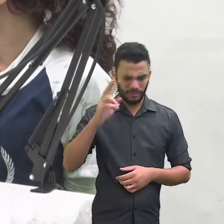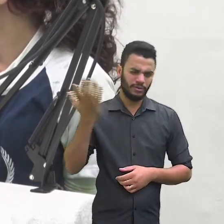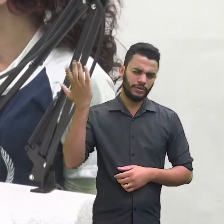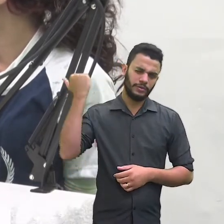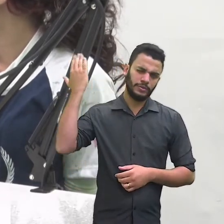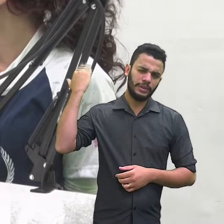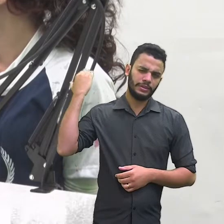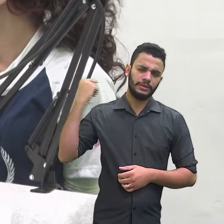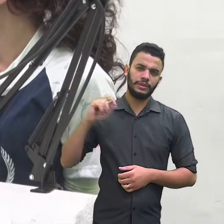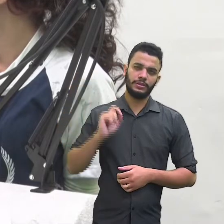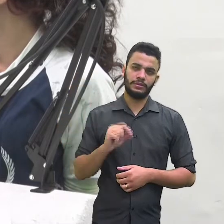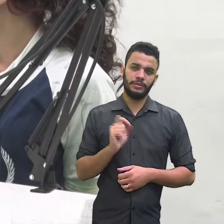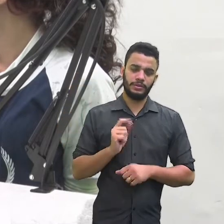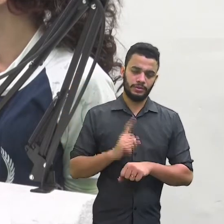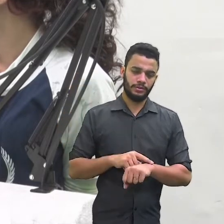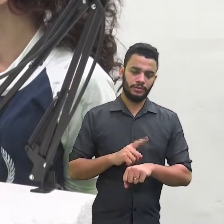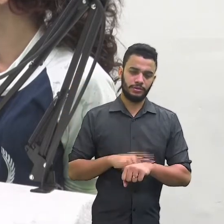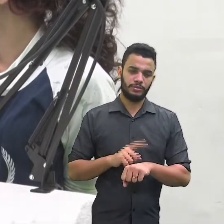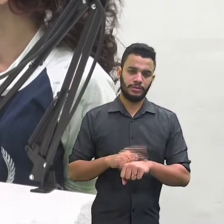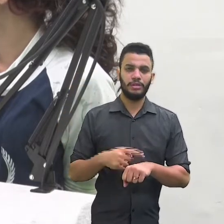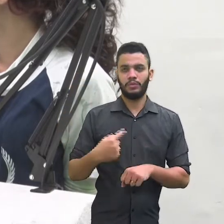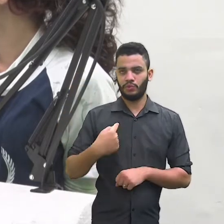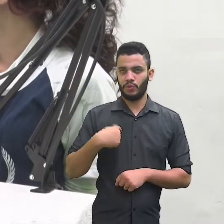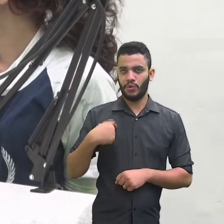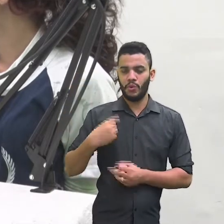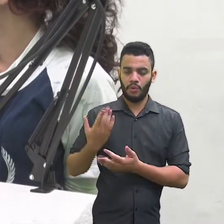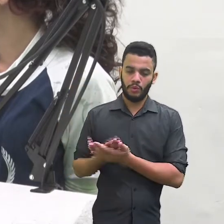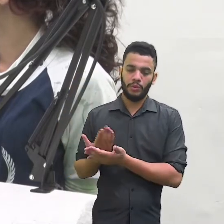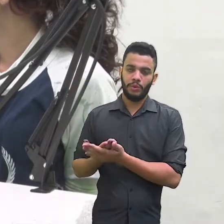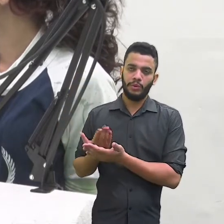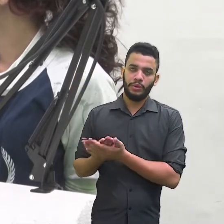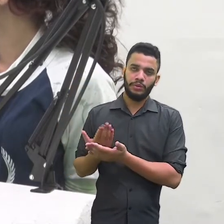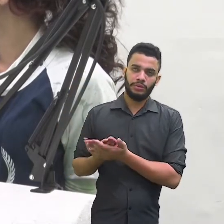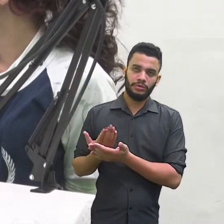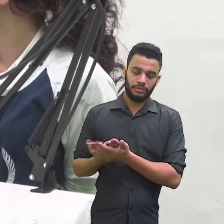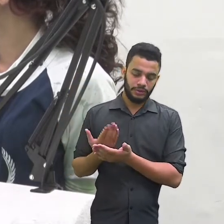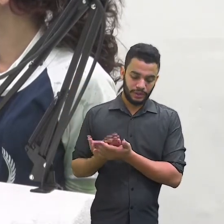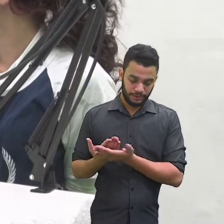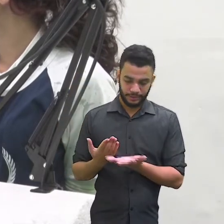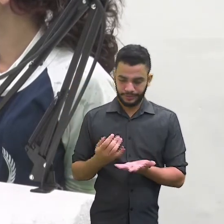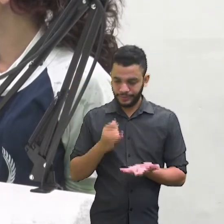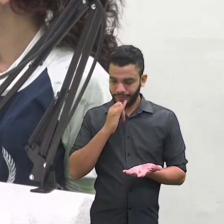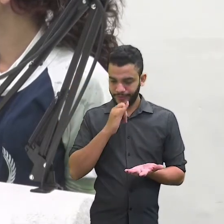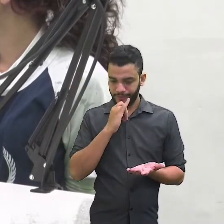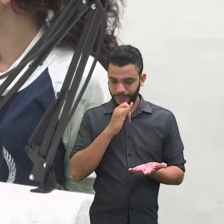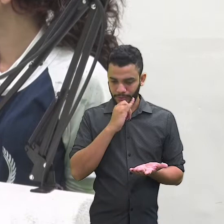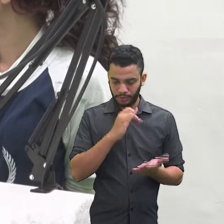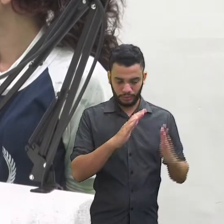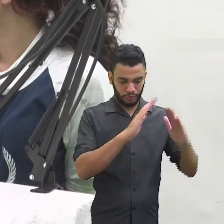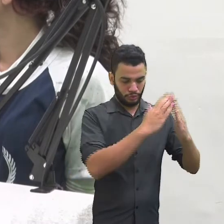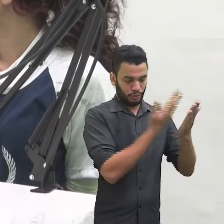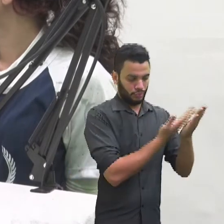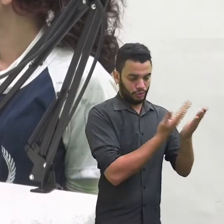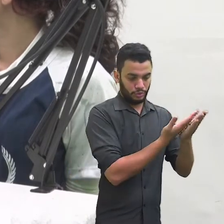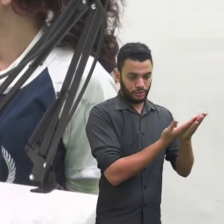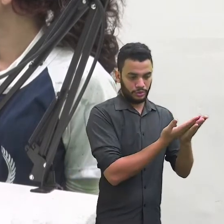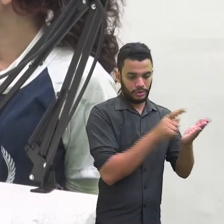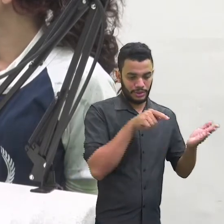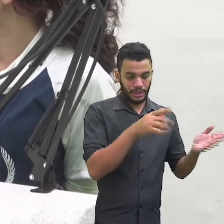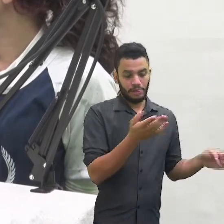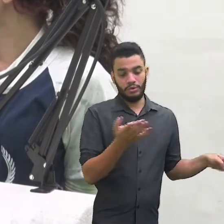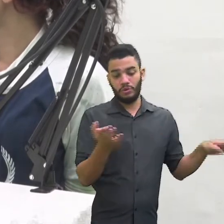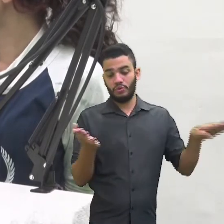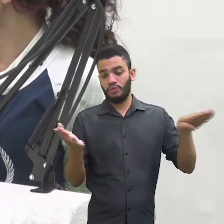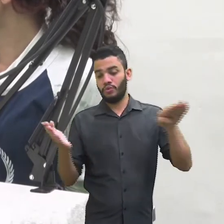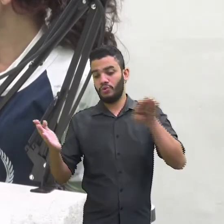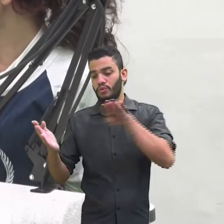toda a situação, o foco educar, ele mudou. Eu vejo que muitos